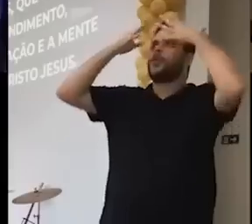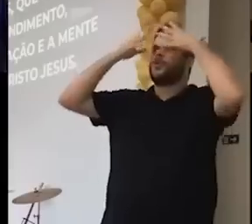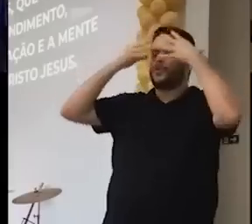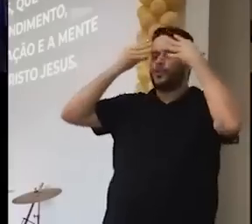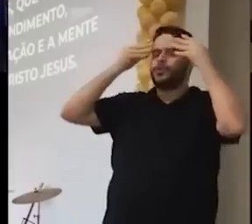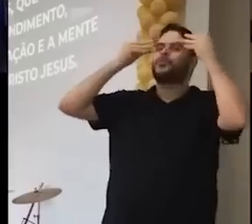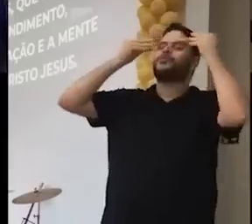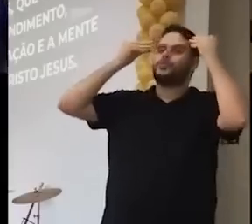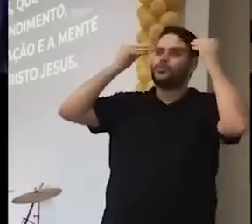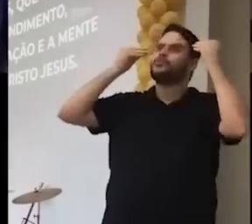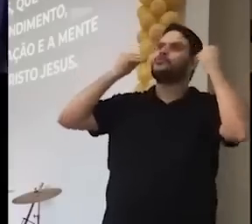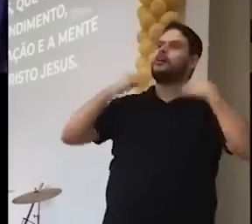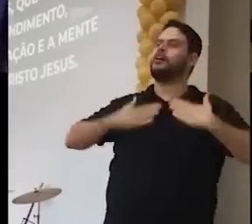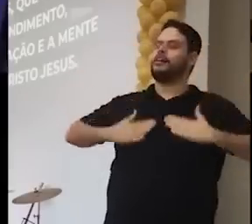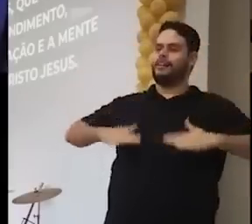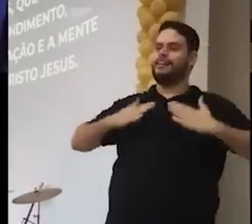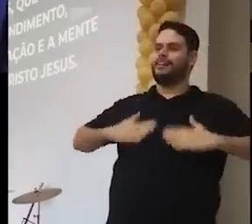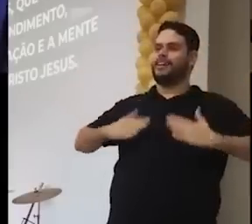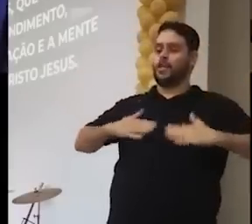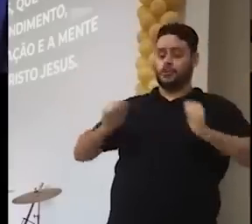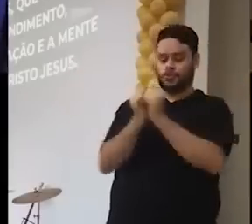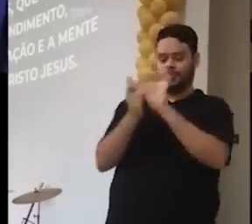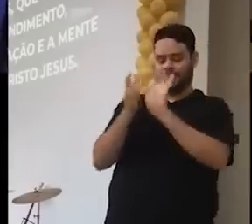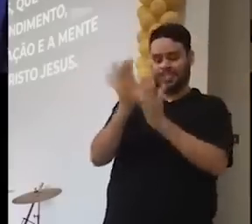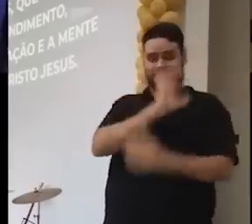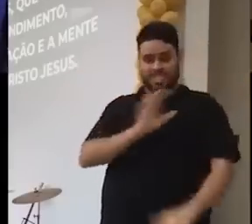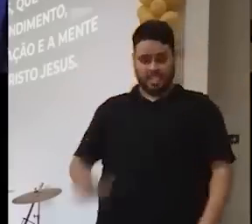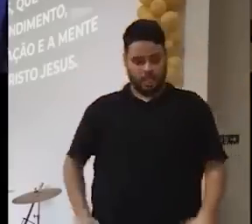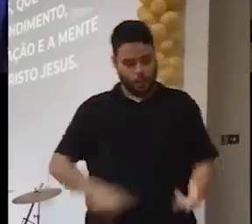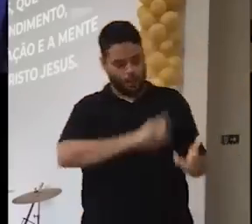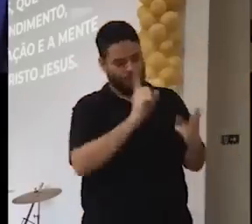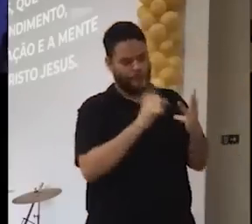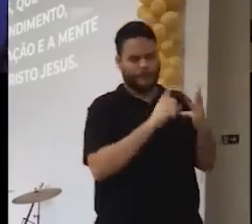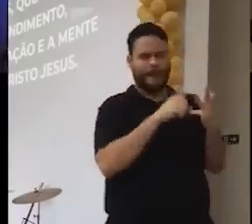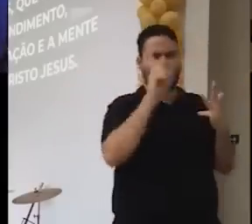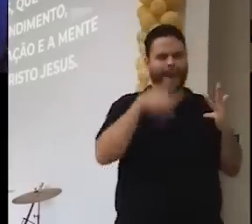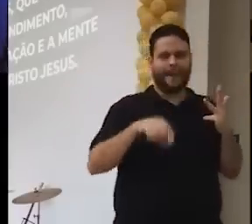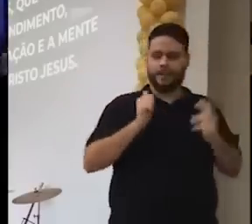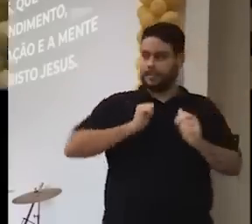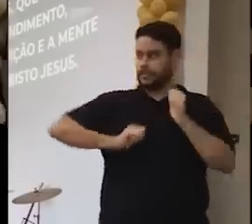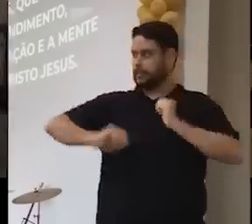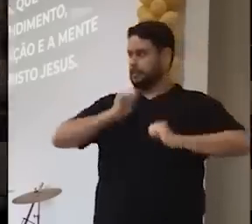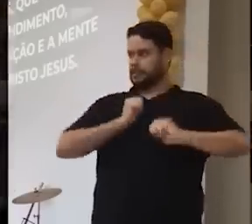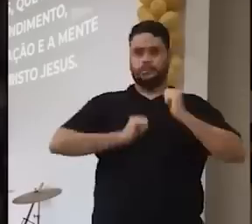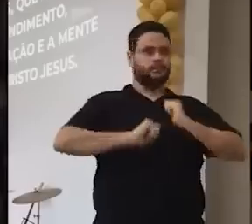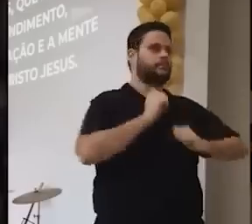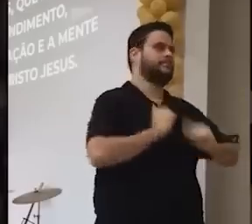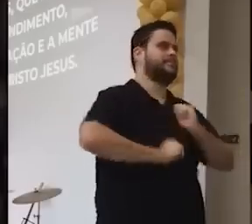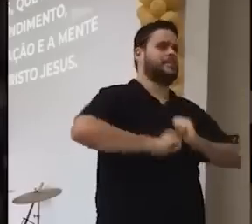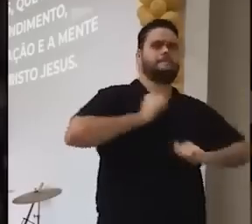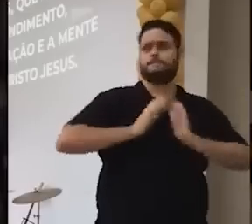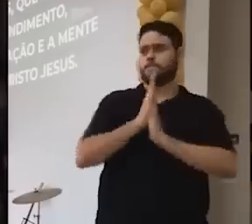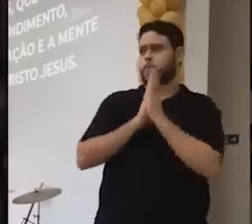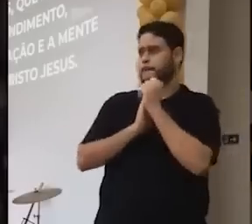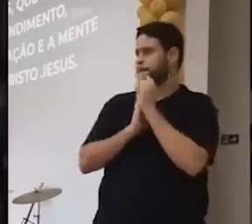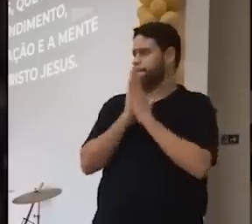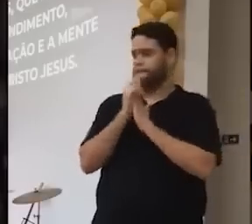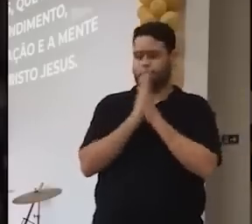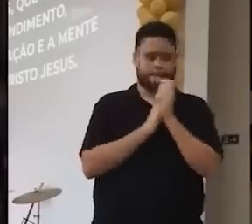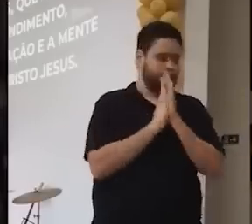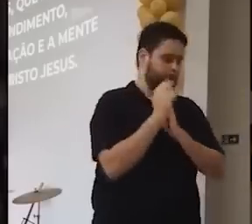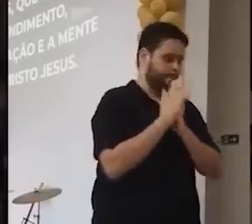em Cristo Jesus. O quarto ladrão da alegria é a ansiedade. E me permita uma pergunta: